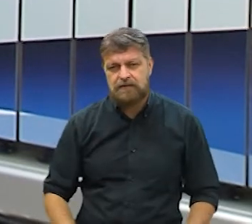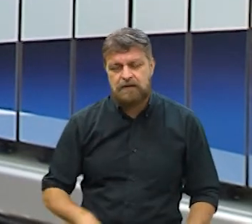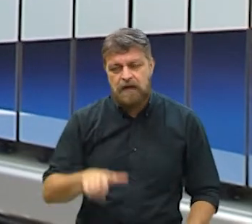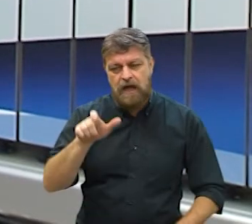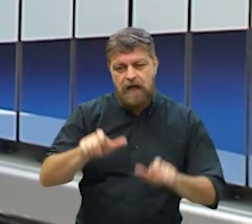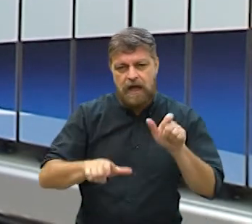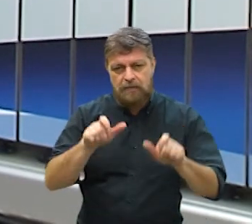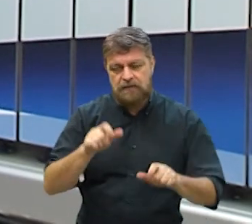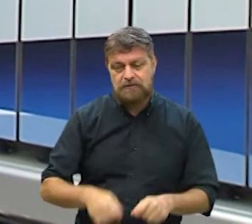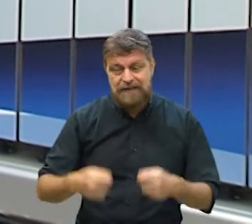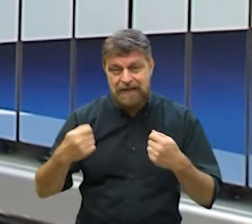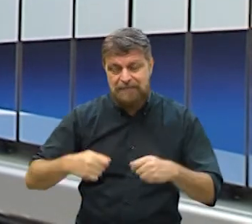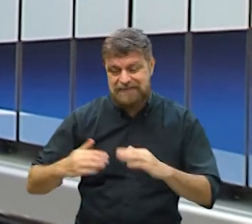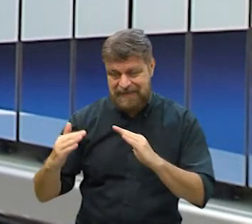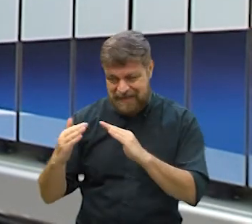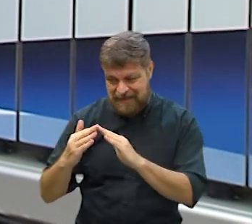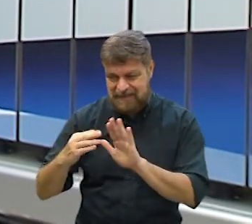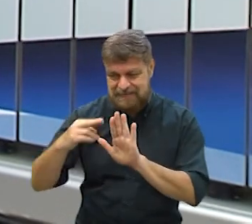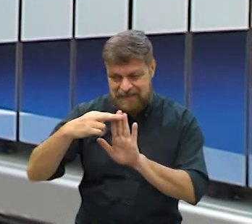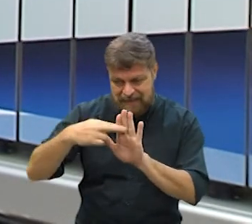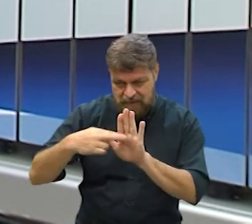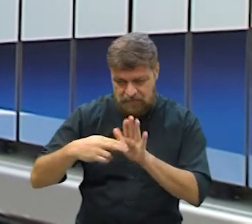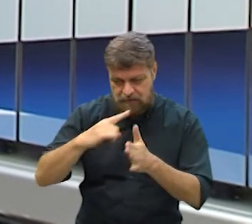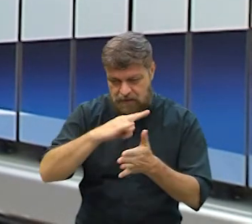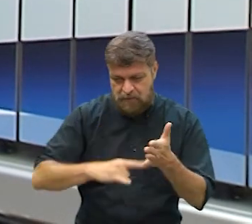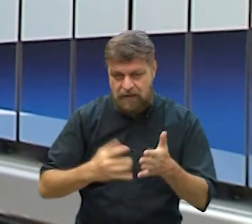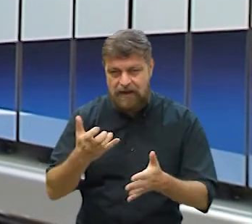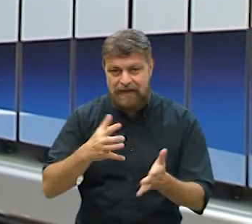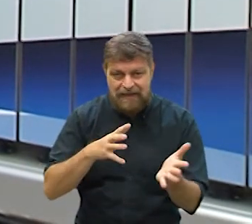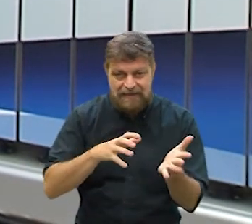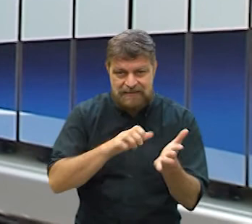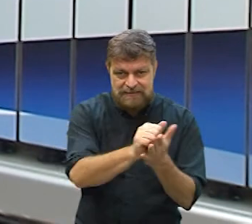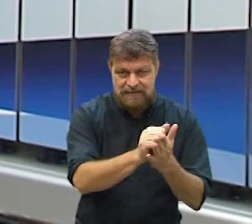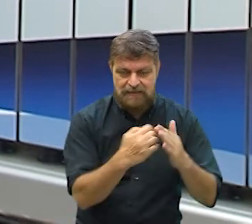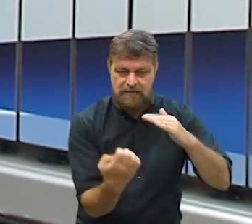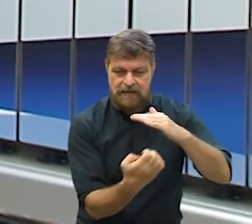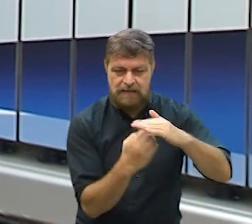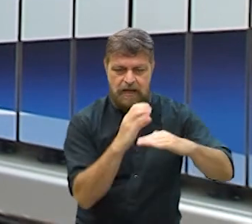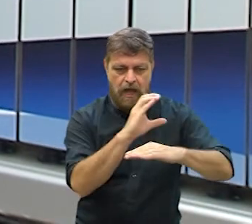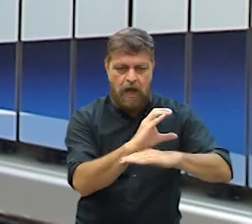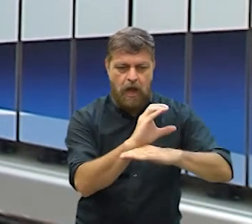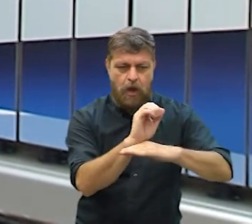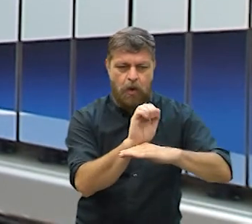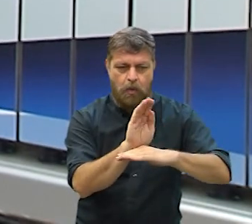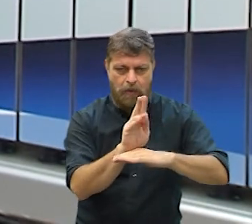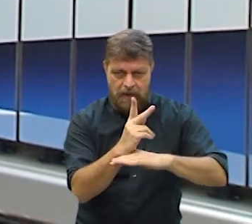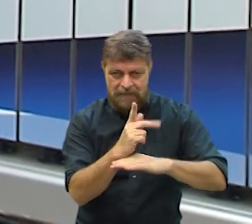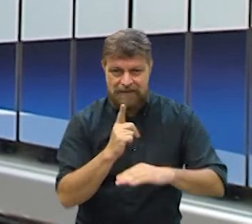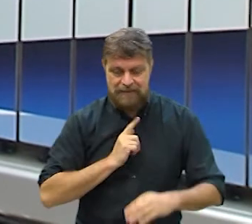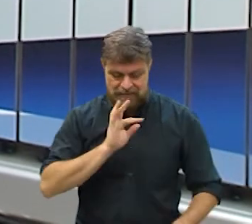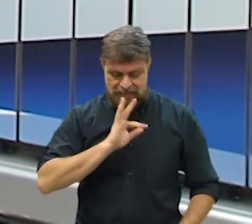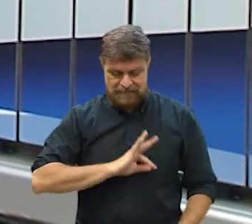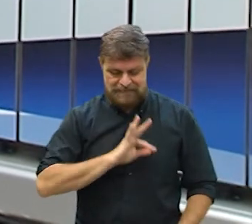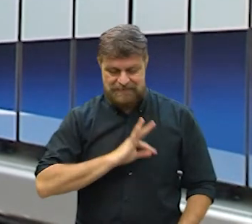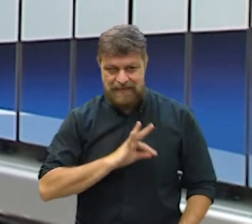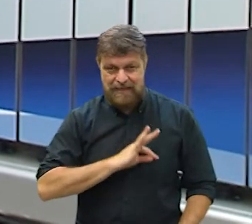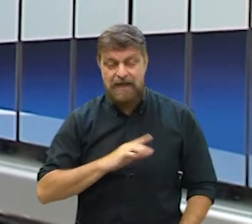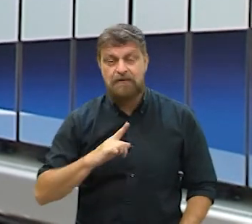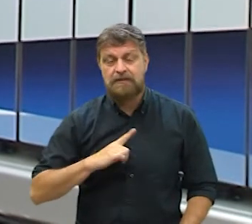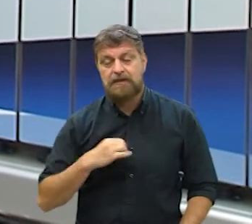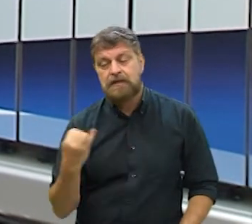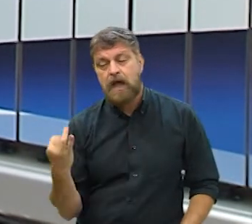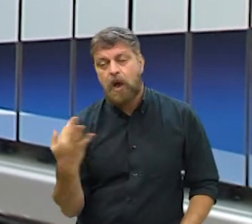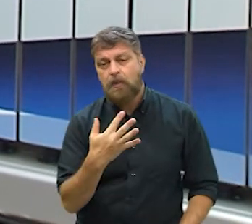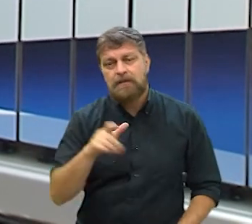acompanhando, precisa regularizar um imóvel, quer se inscrever na Coab Campinas, a renda tem que ter um mínimo, a pessoa